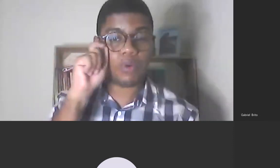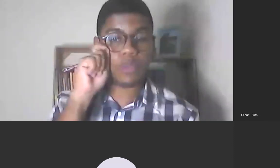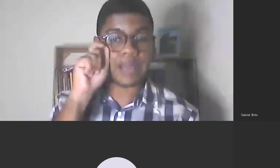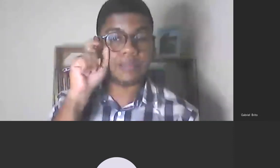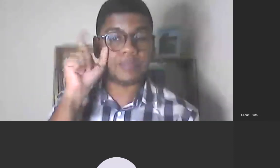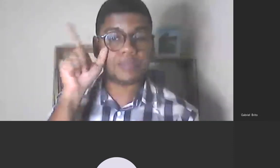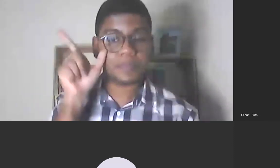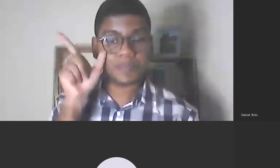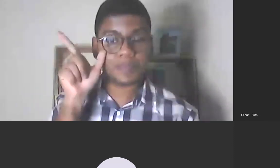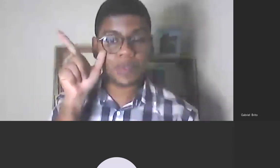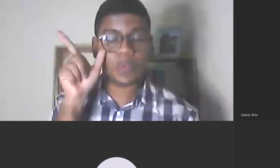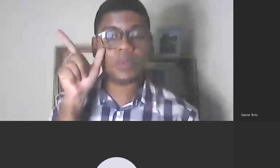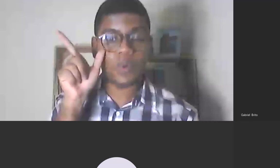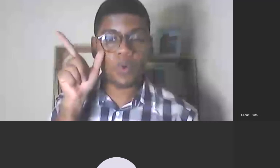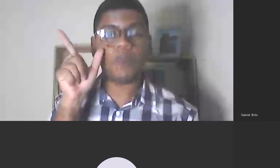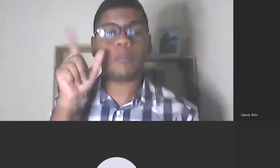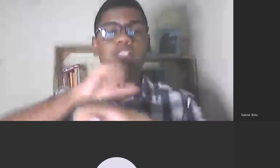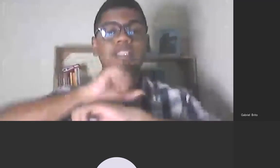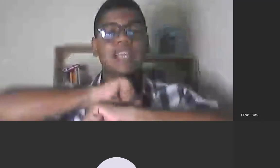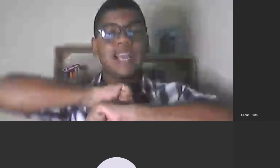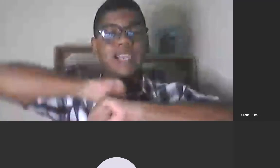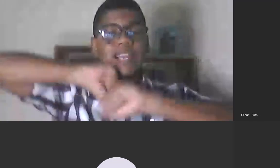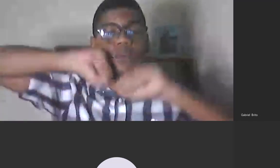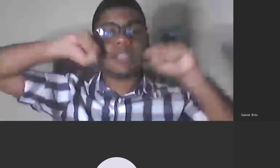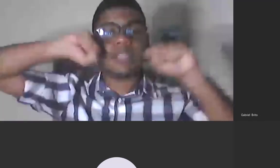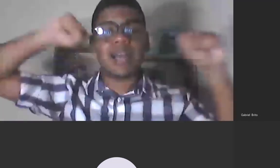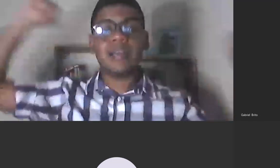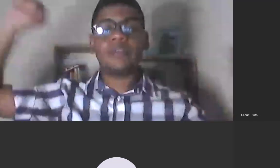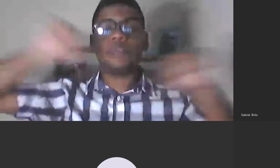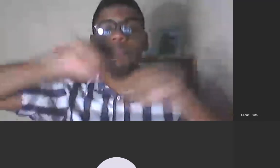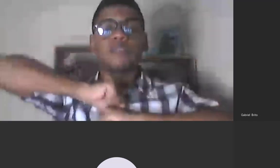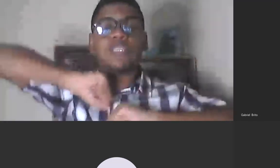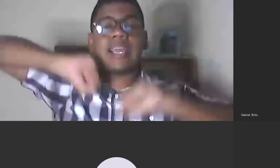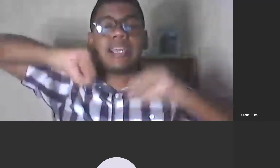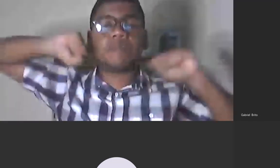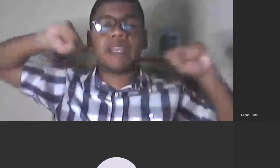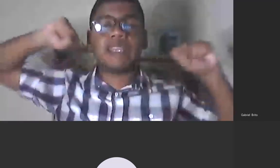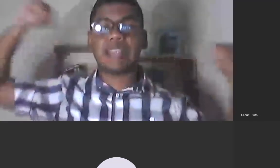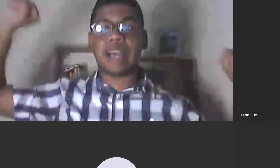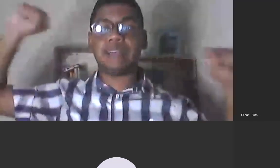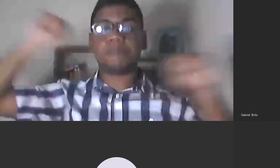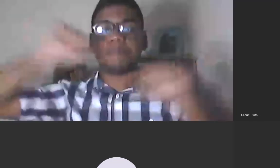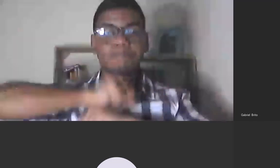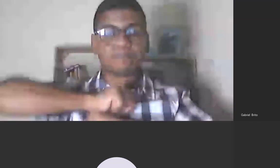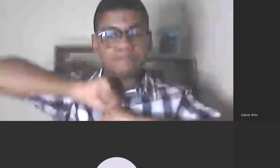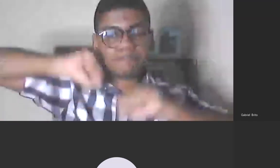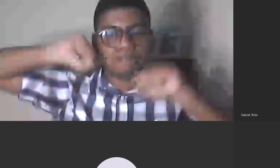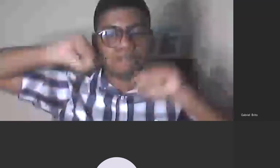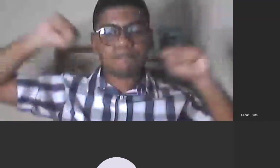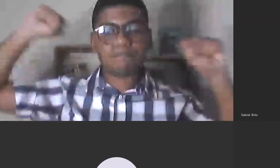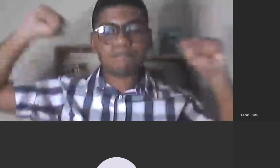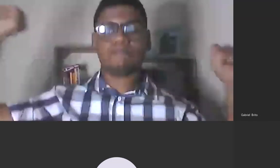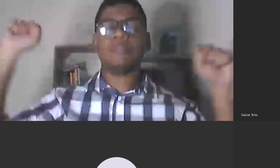aberto. Acordar. Ou eu posso fazer aquele acordar do mesmo que despreguiçar.